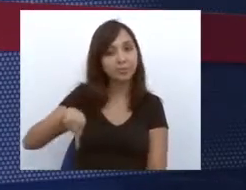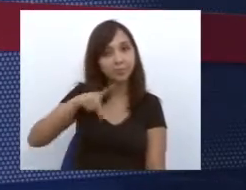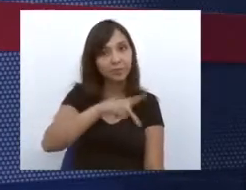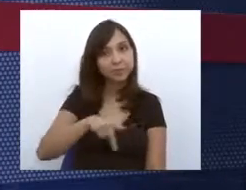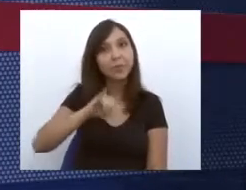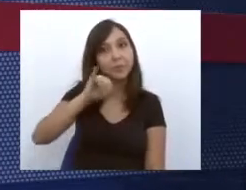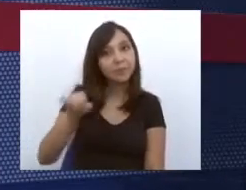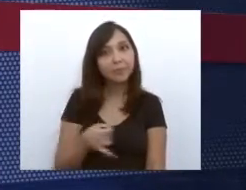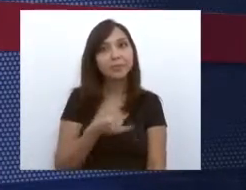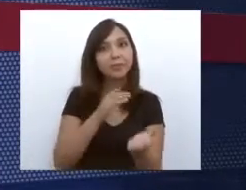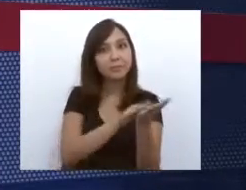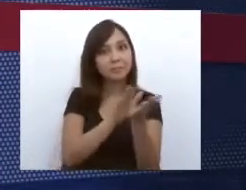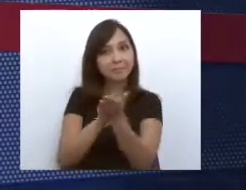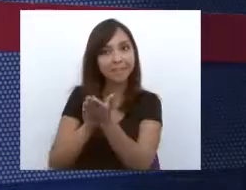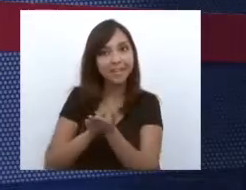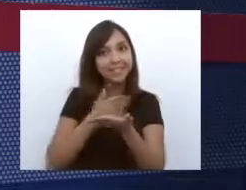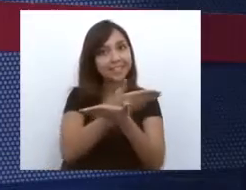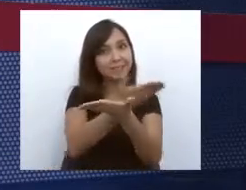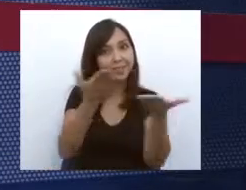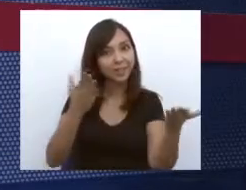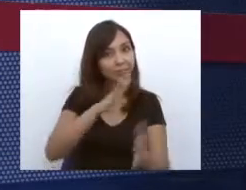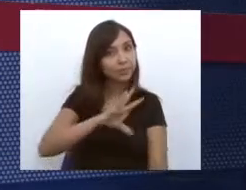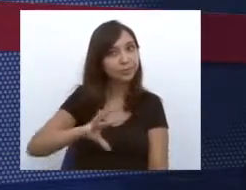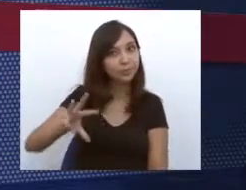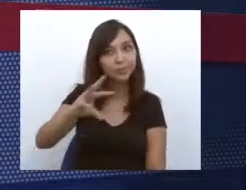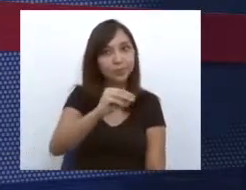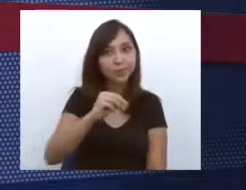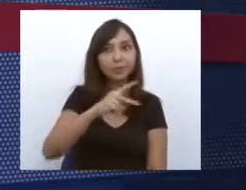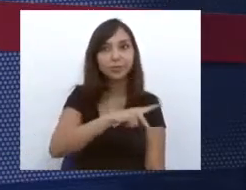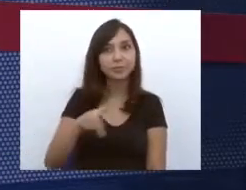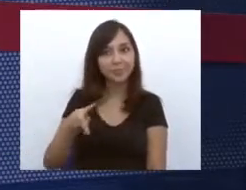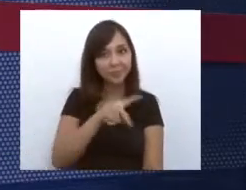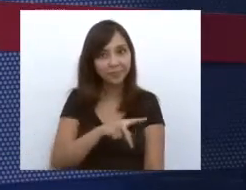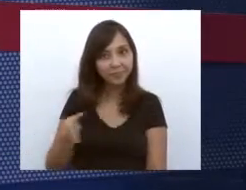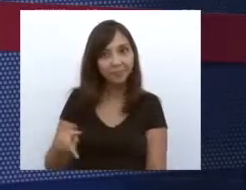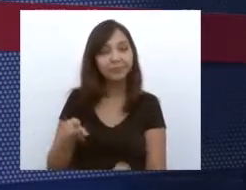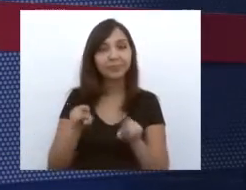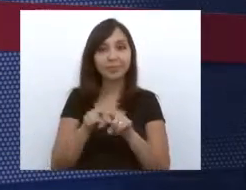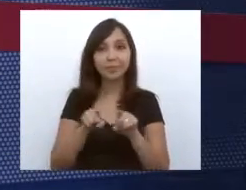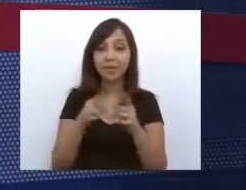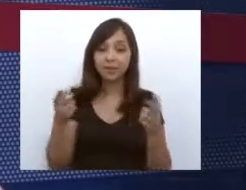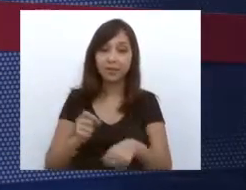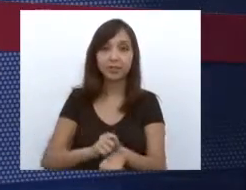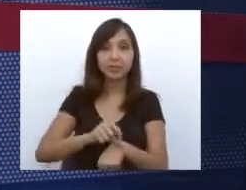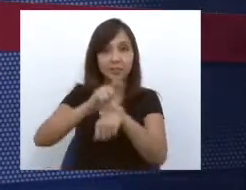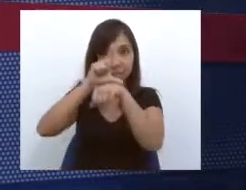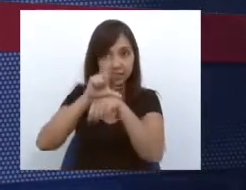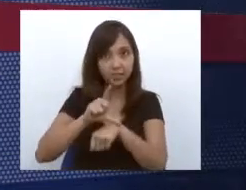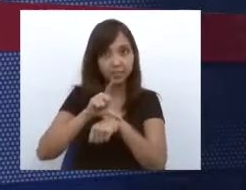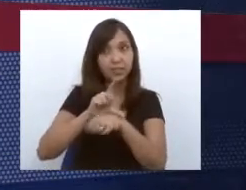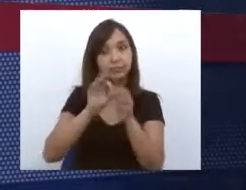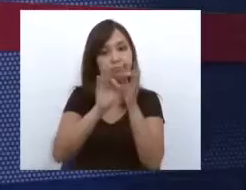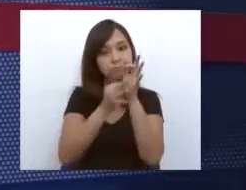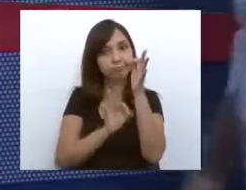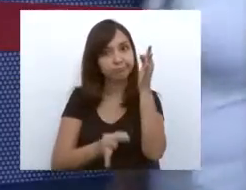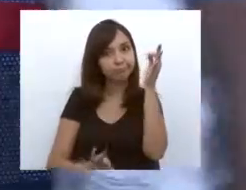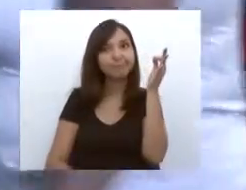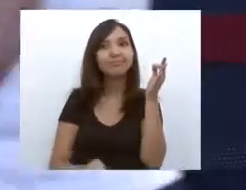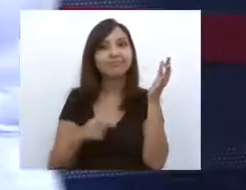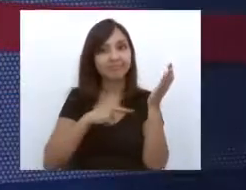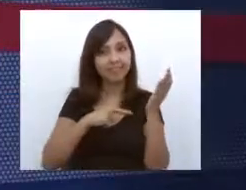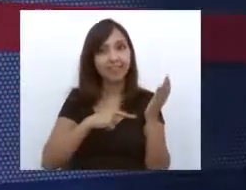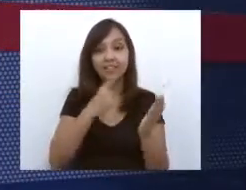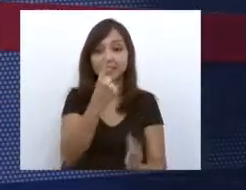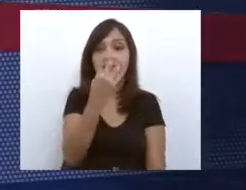aproveito aí para dar os parabéns a todos os professores. E vamos falar um pouquinho do grande expediente. A pauta está bastante extensa,